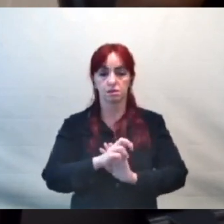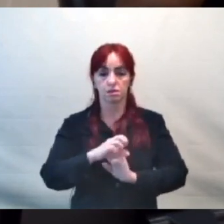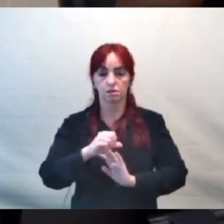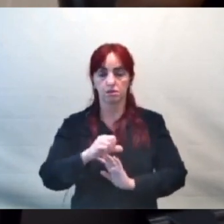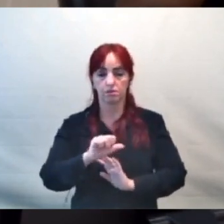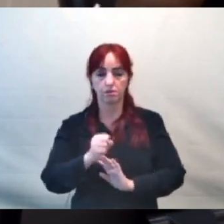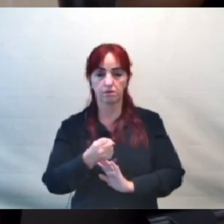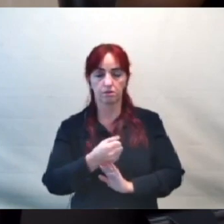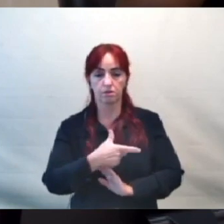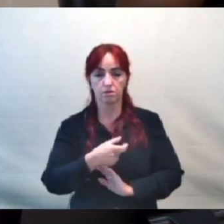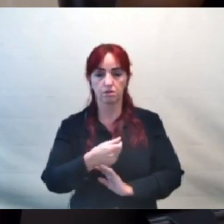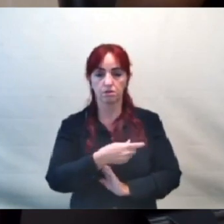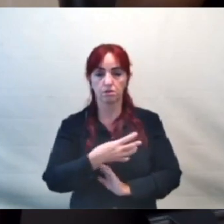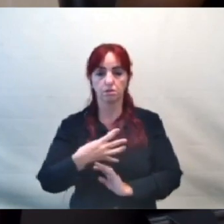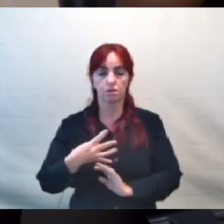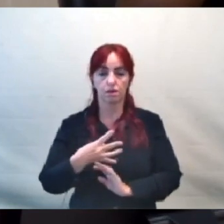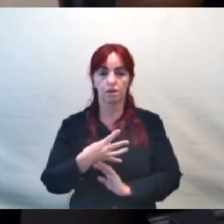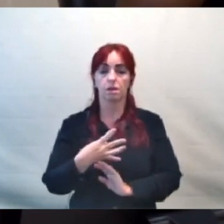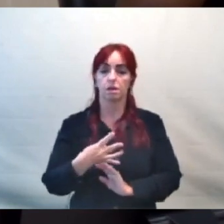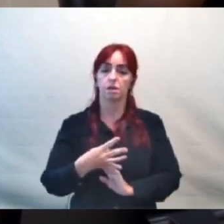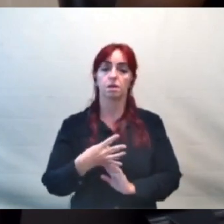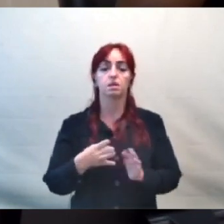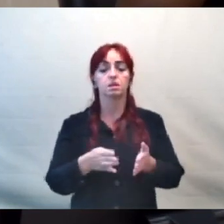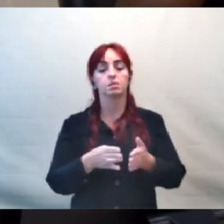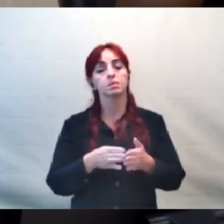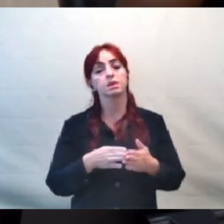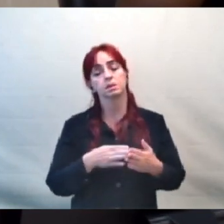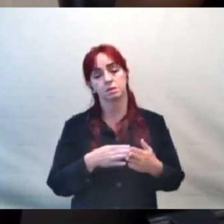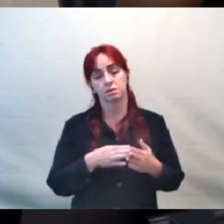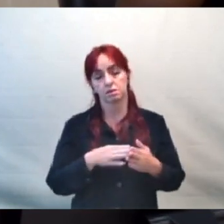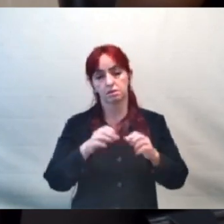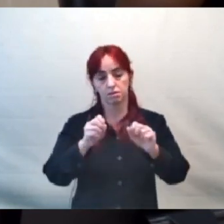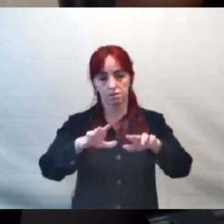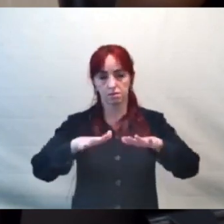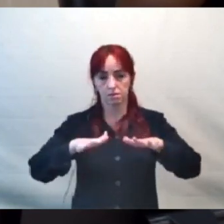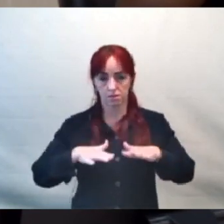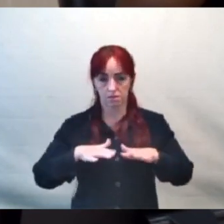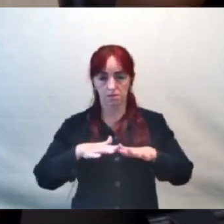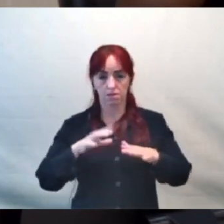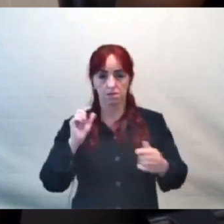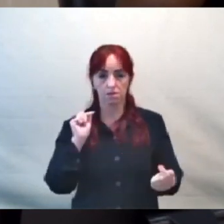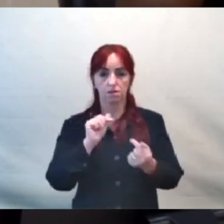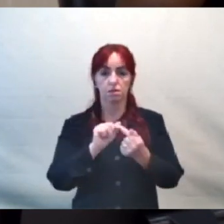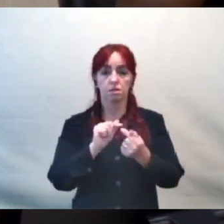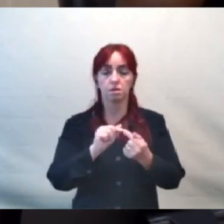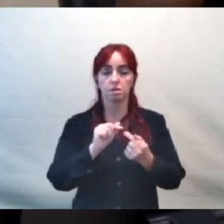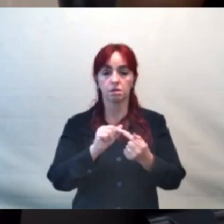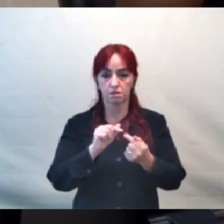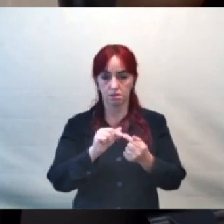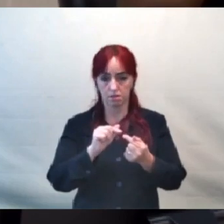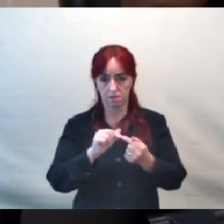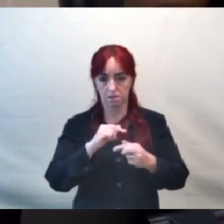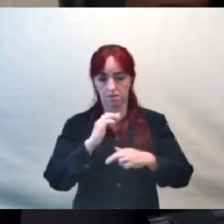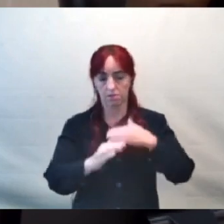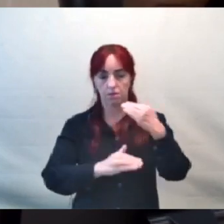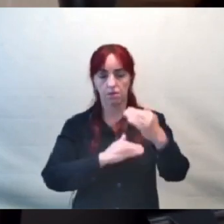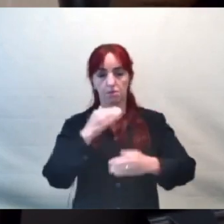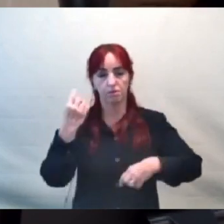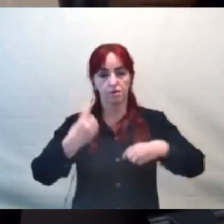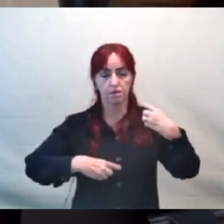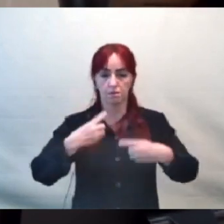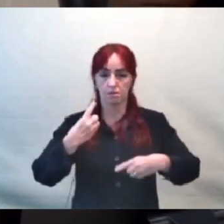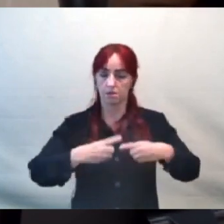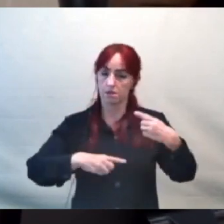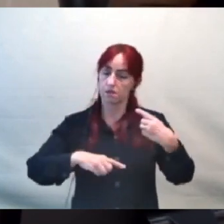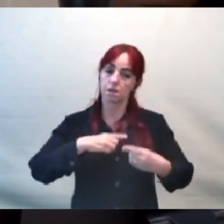198/2024, turno único. Solicitação, realização de audiência pública. Finalidade, promover debate sobre a reforma tributária